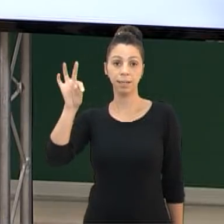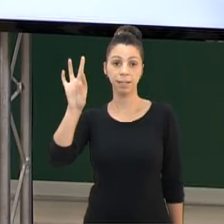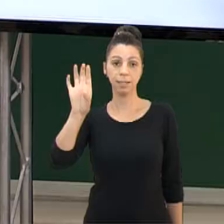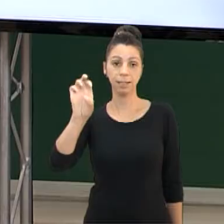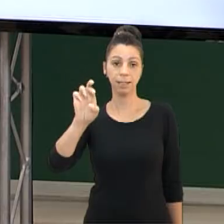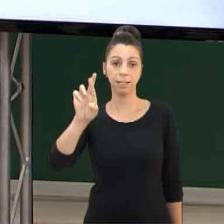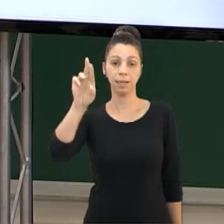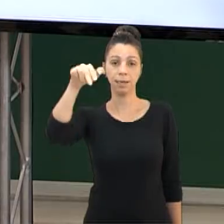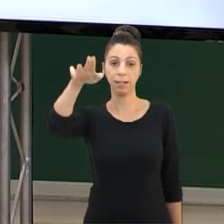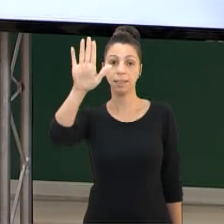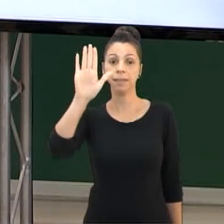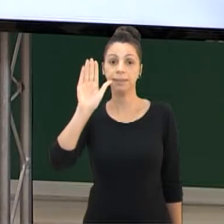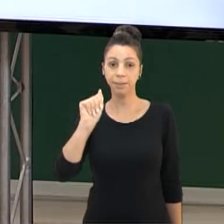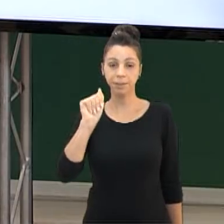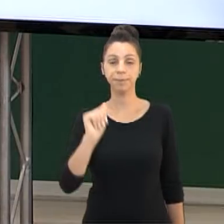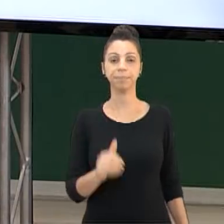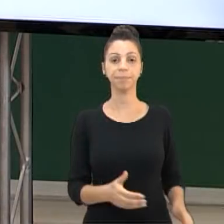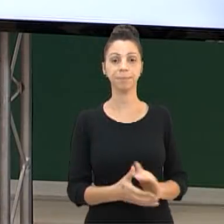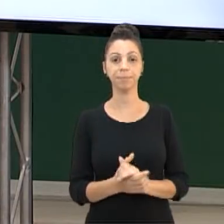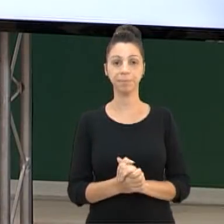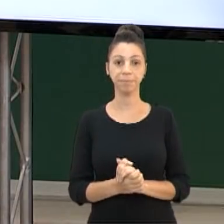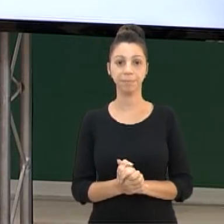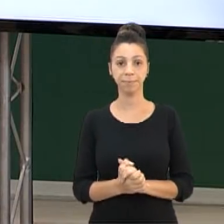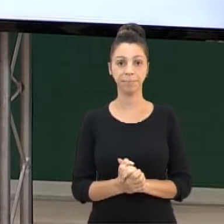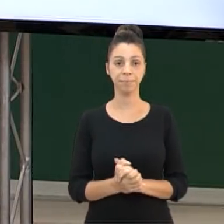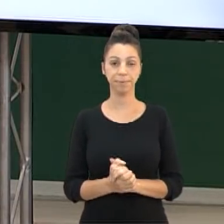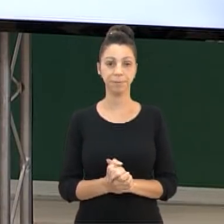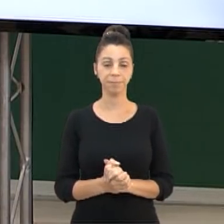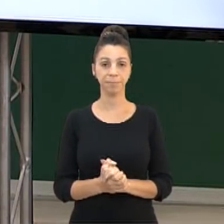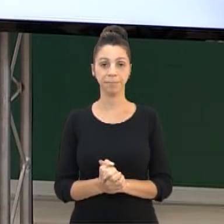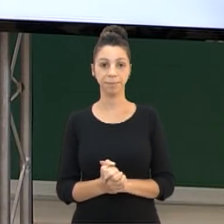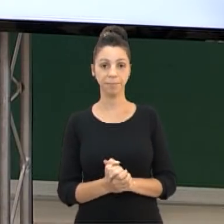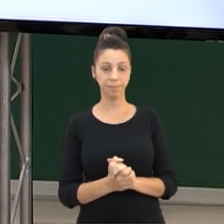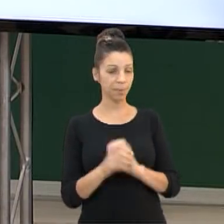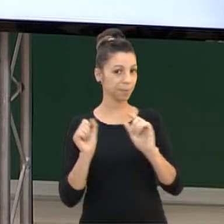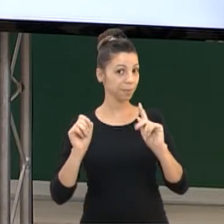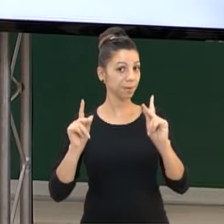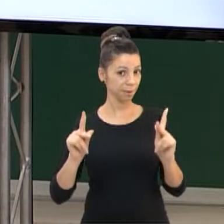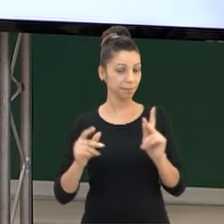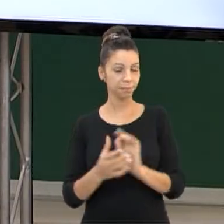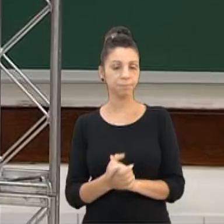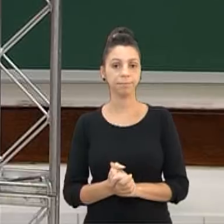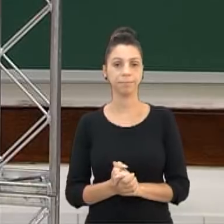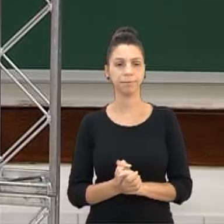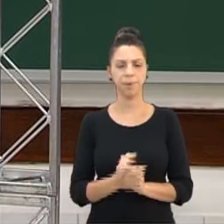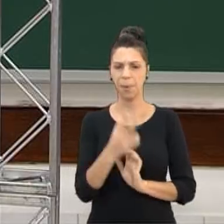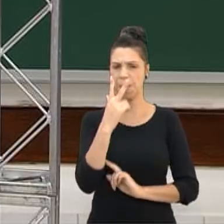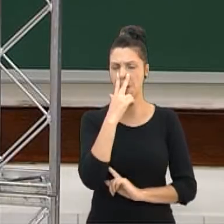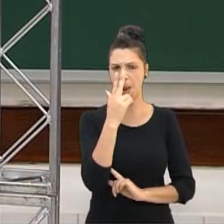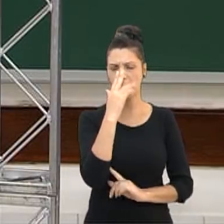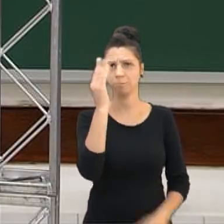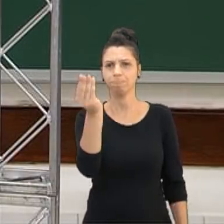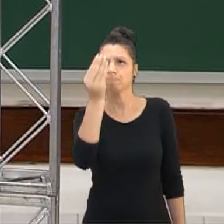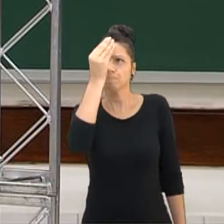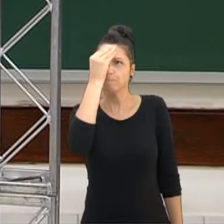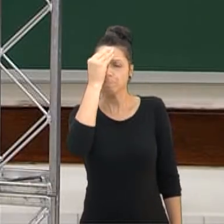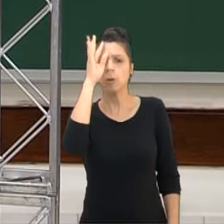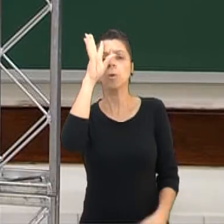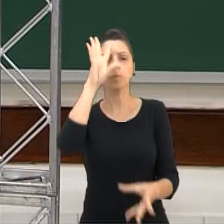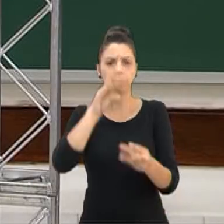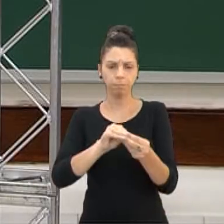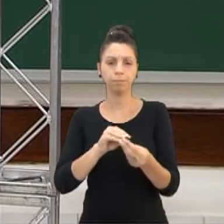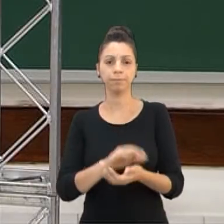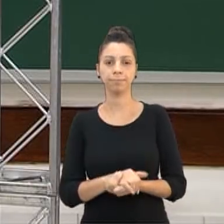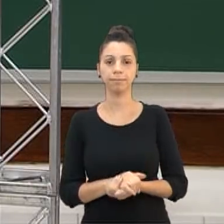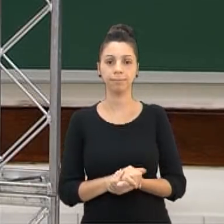exterior, ok? Em relação à sua posição da circunferência, ok? Eu acho que vocês compreenderam. Então, vejam,